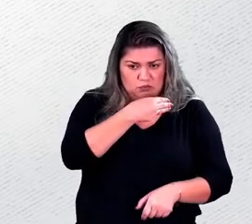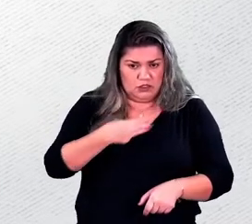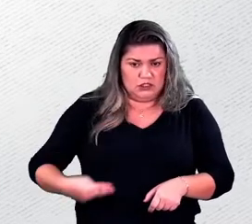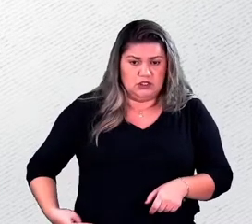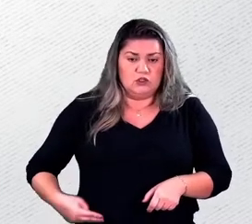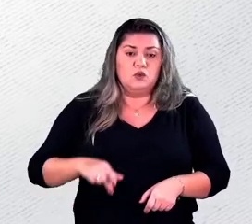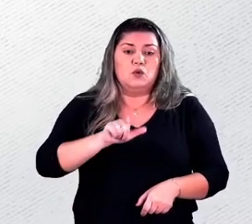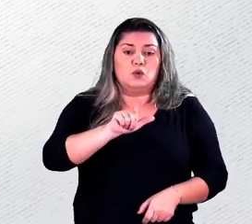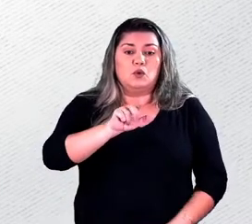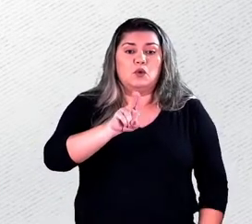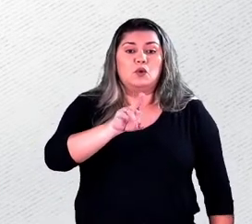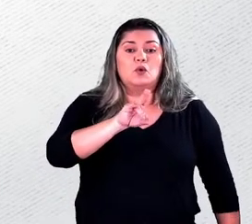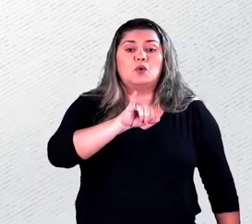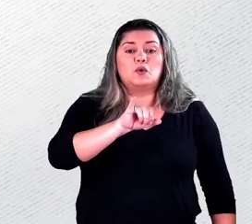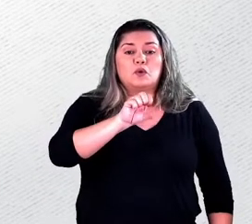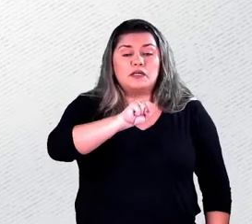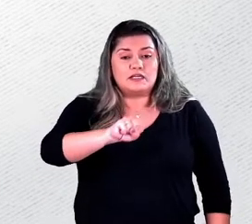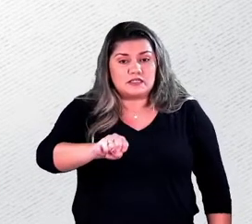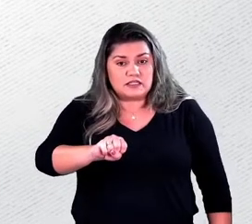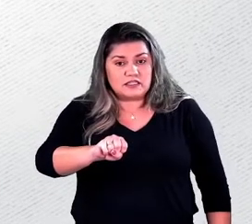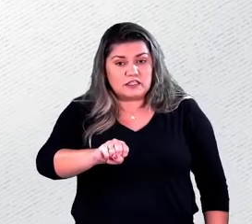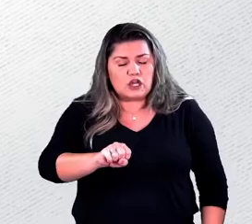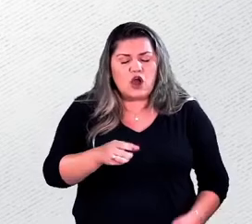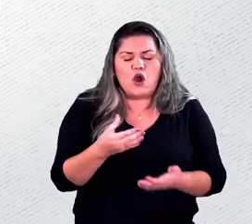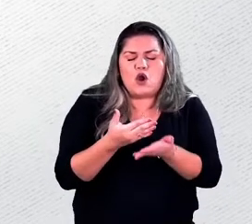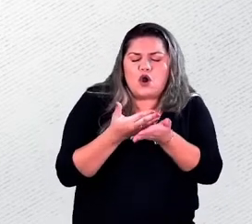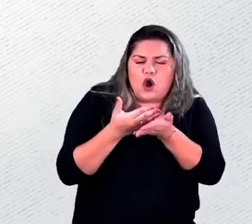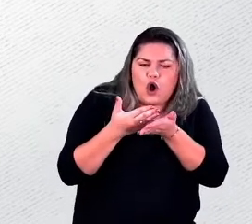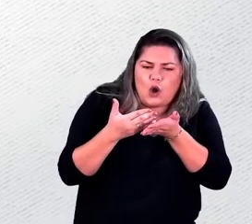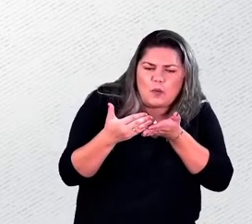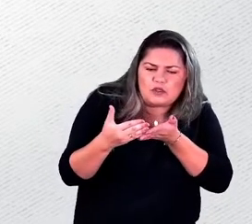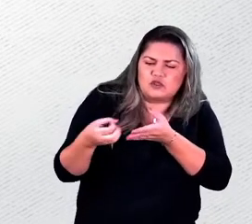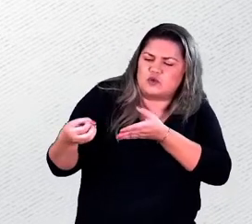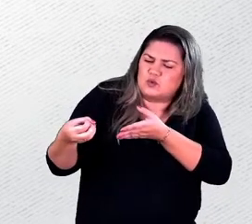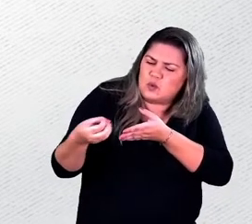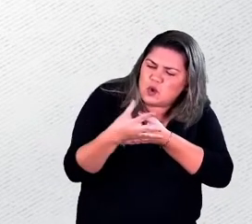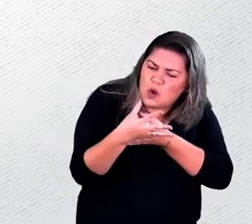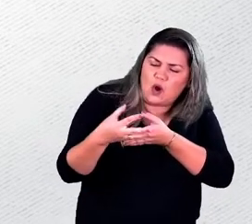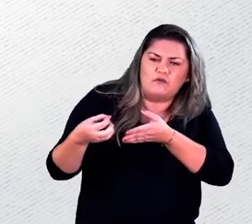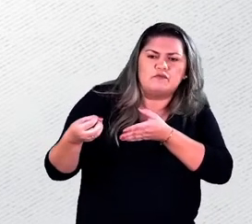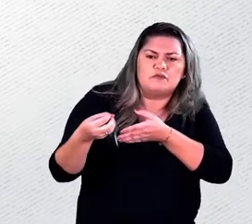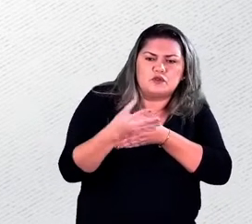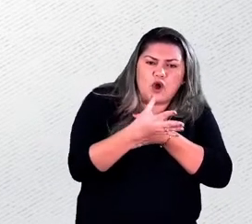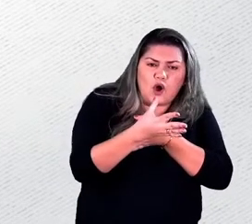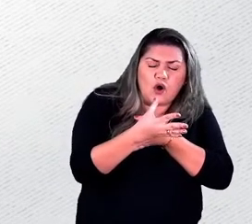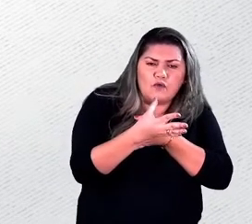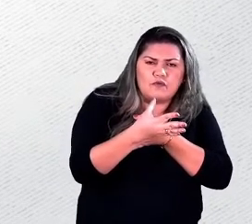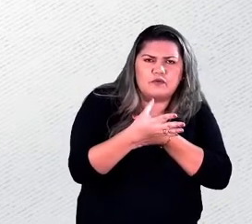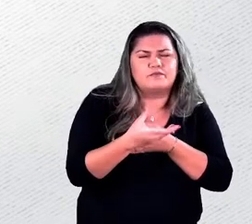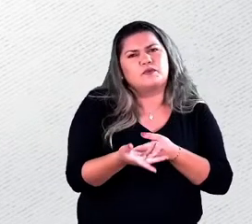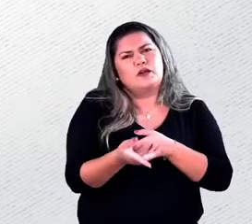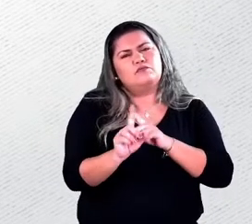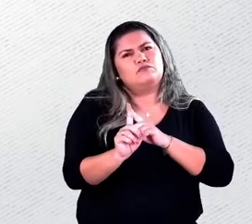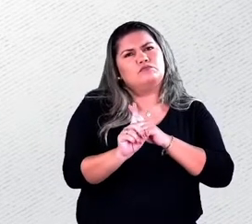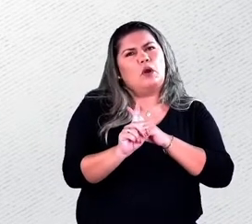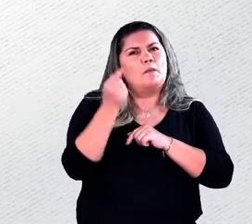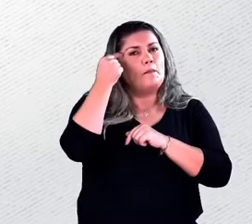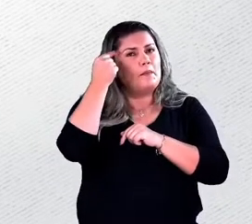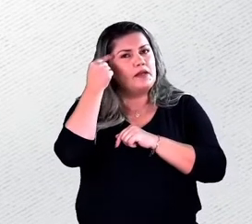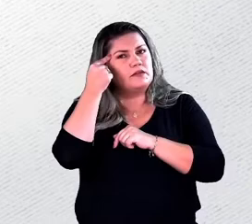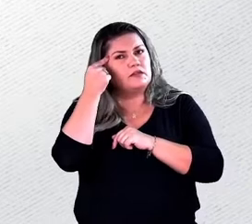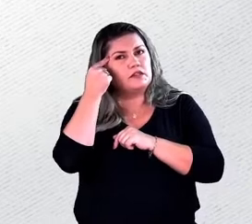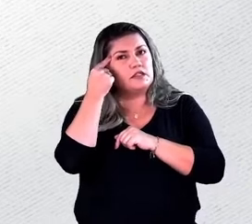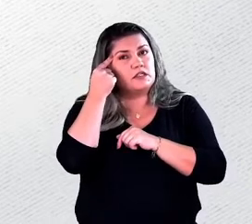e é começou a atualizar ali é atualizar não né começou a pensar